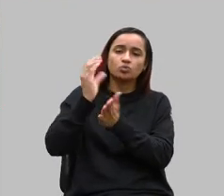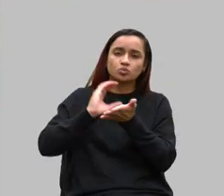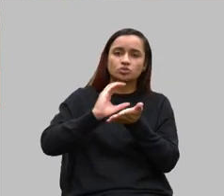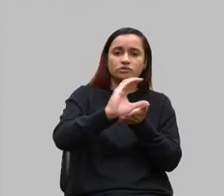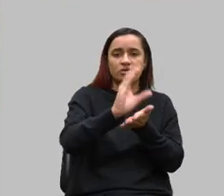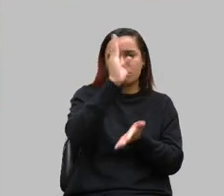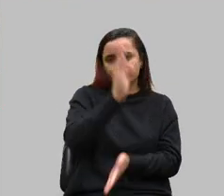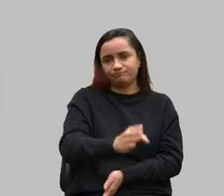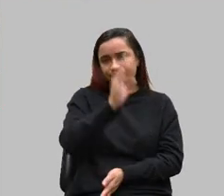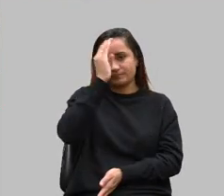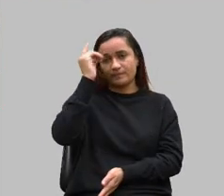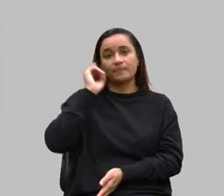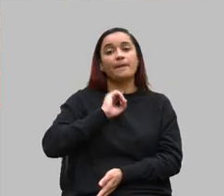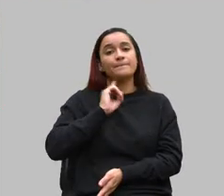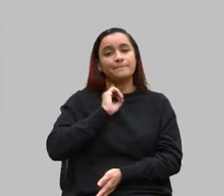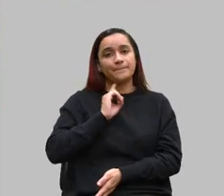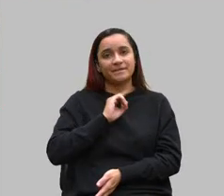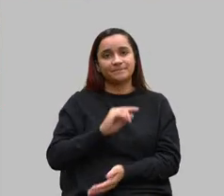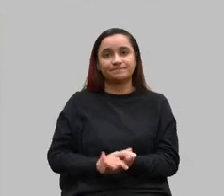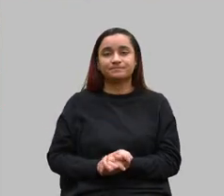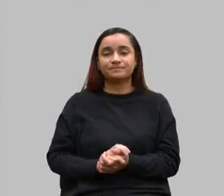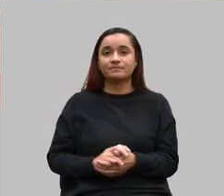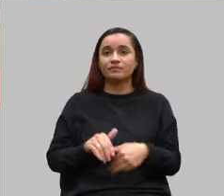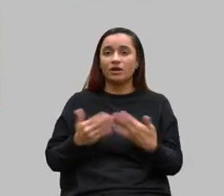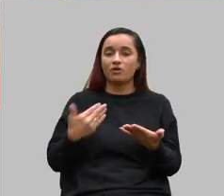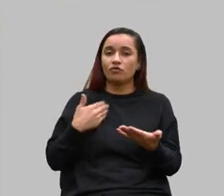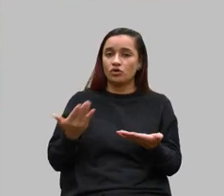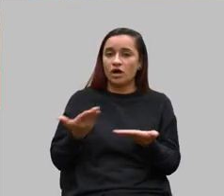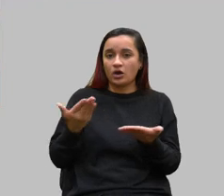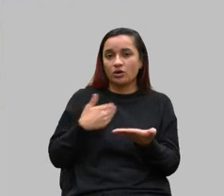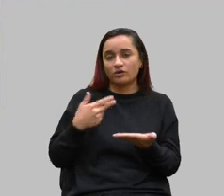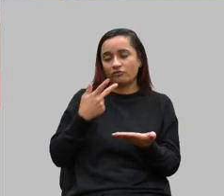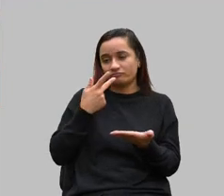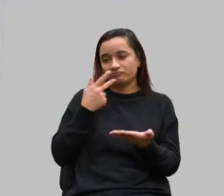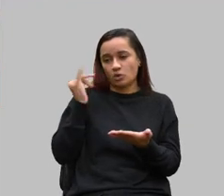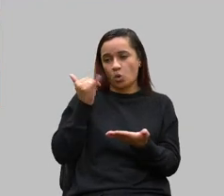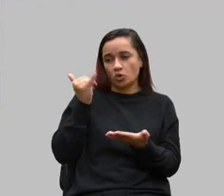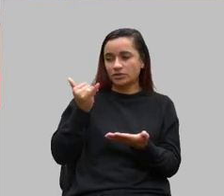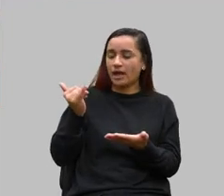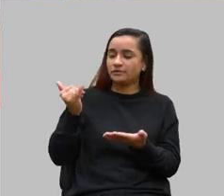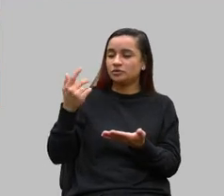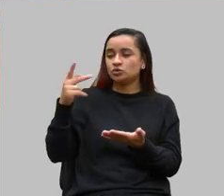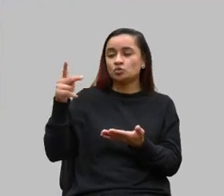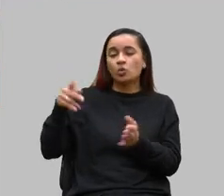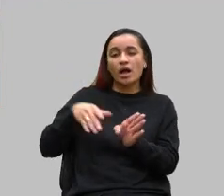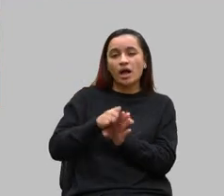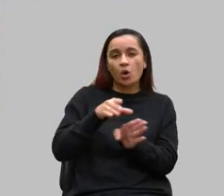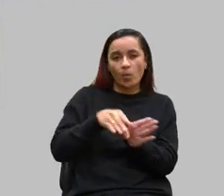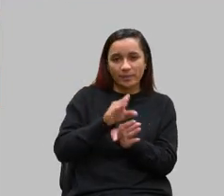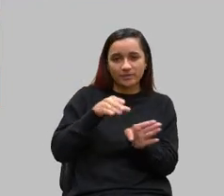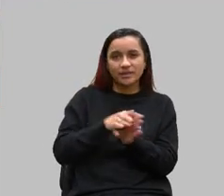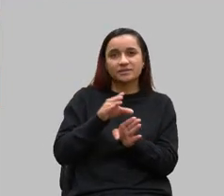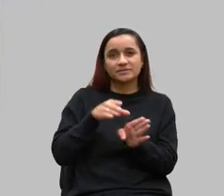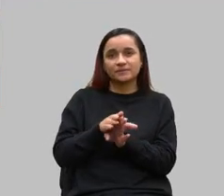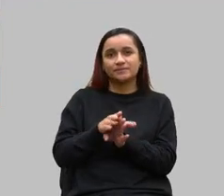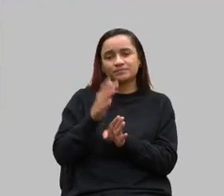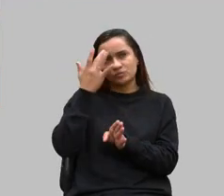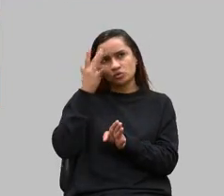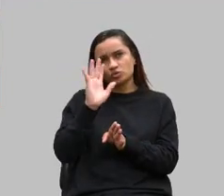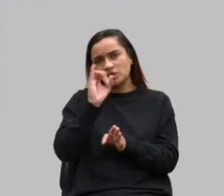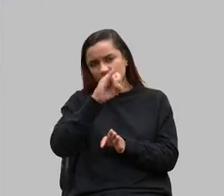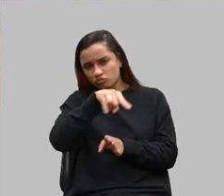inclusive vou até tomar Liberdade D Isabela de de mencionar a sua a sua recomendação a Dr não sei se o já tem